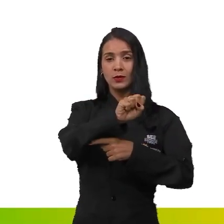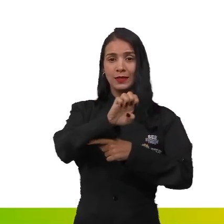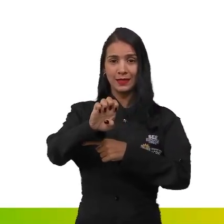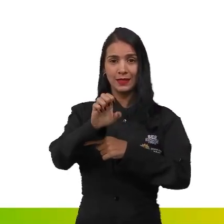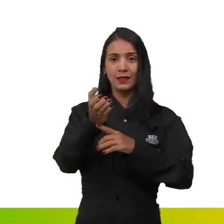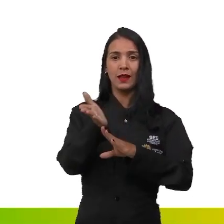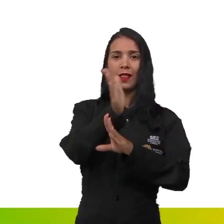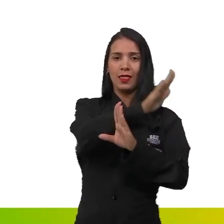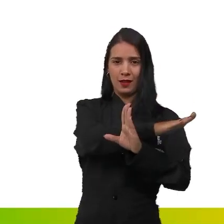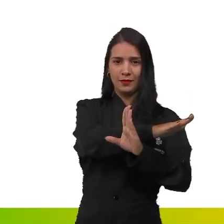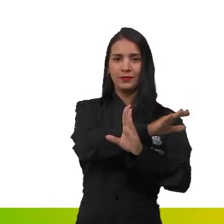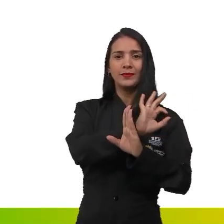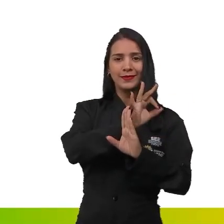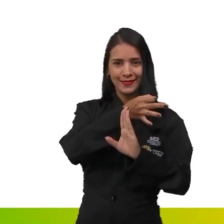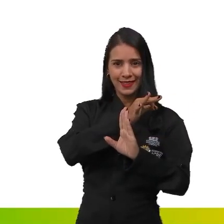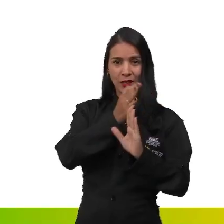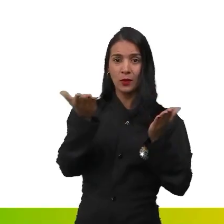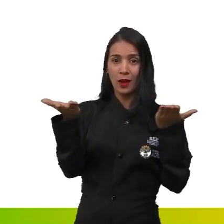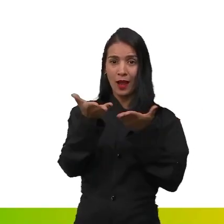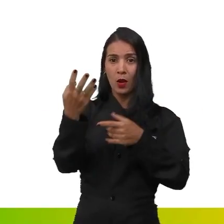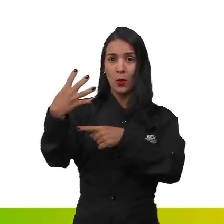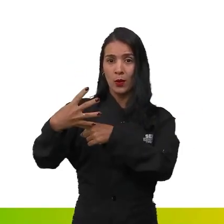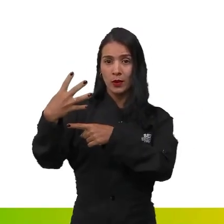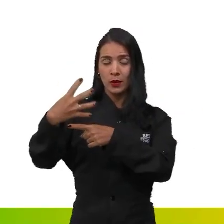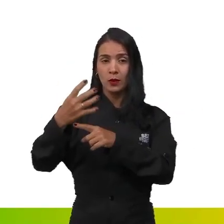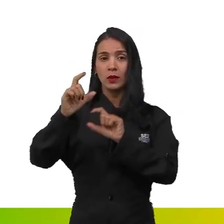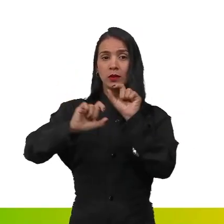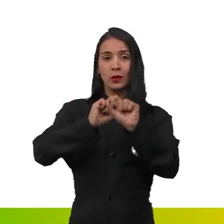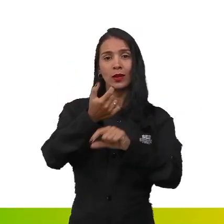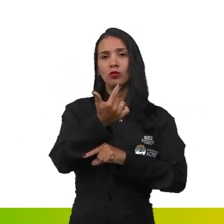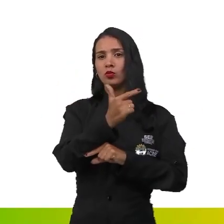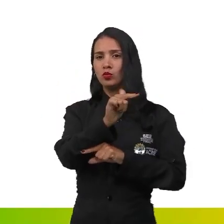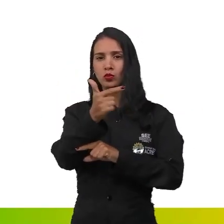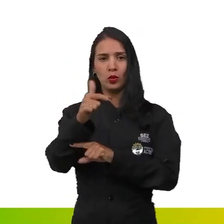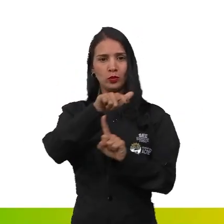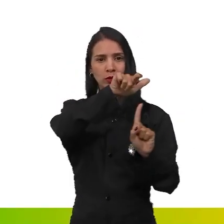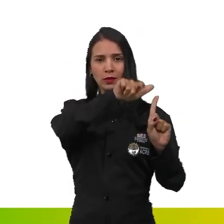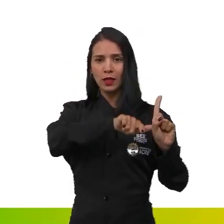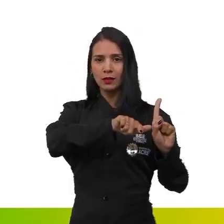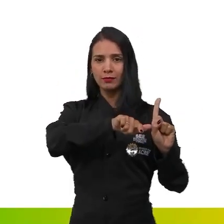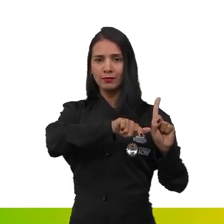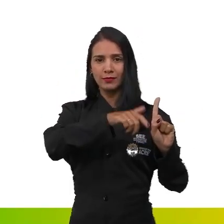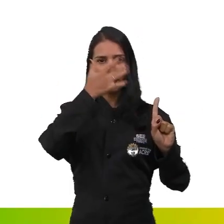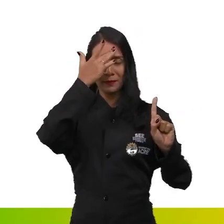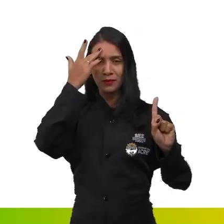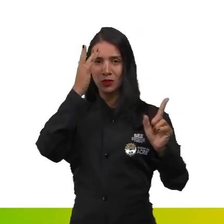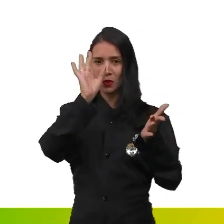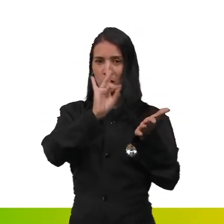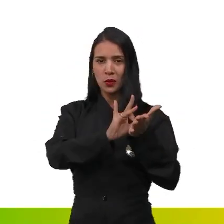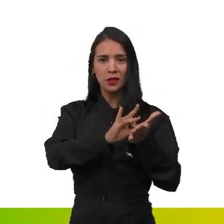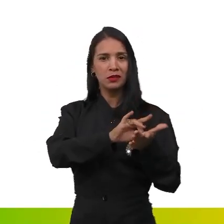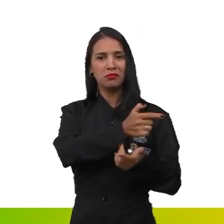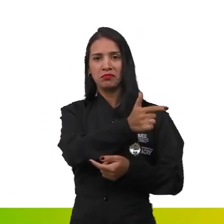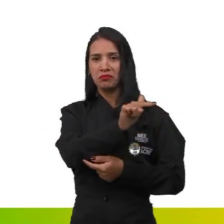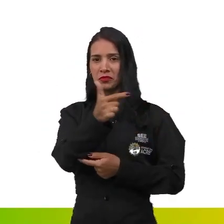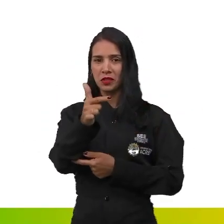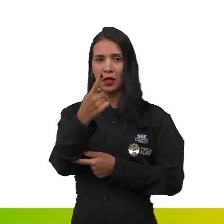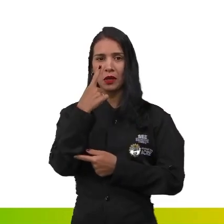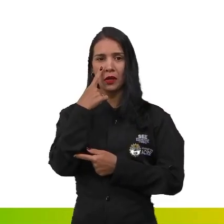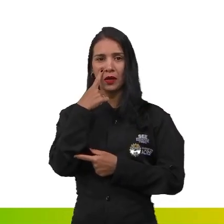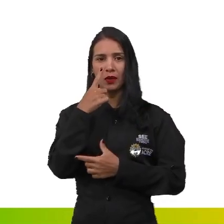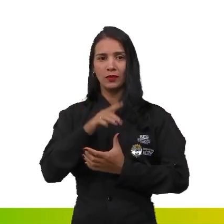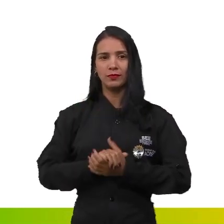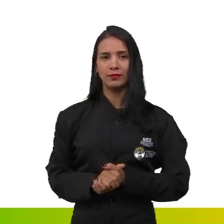eu já vou ter aqui uma oração sem sujeito. Então aqui eu não tenho sujeito definido, tá? Então olha só